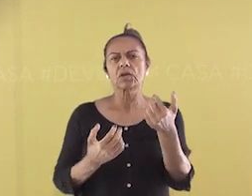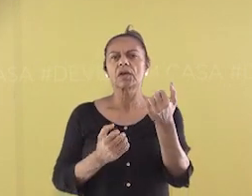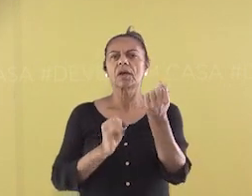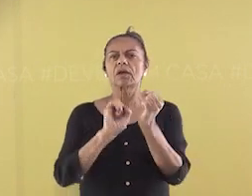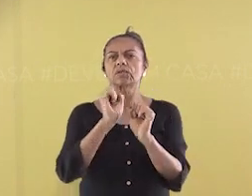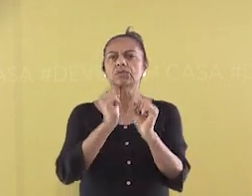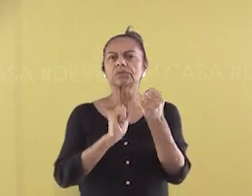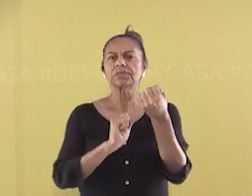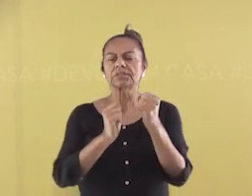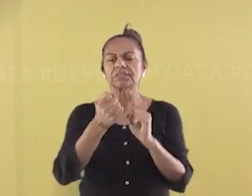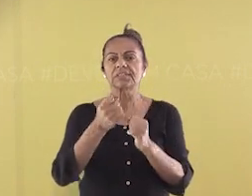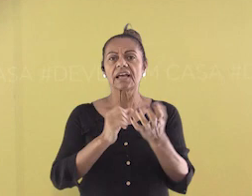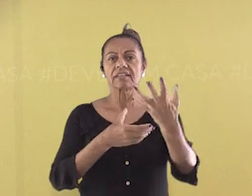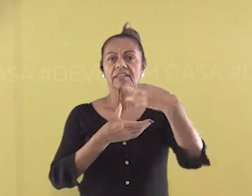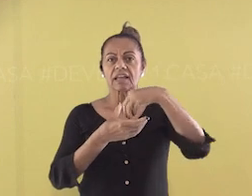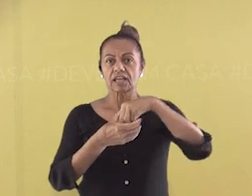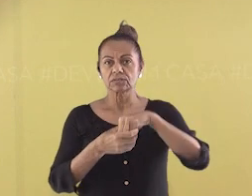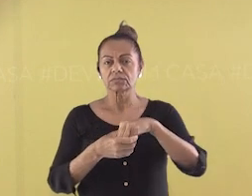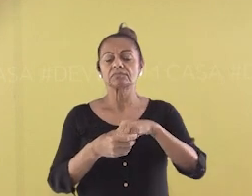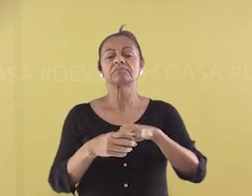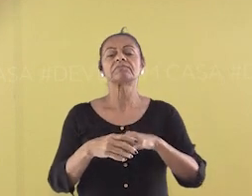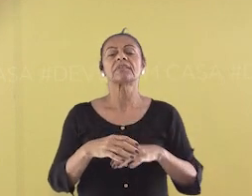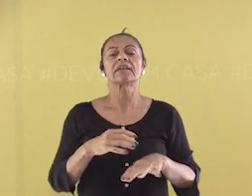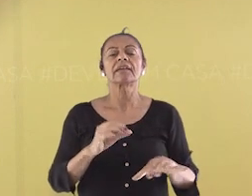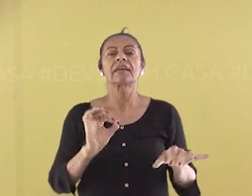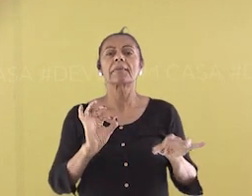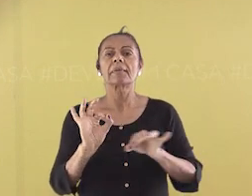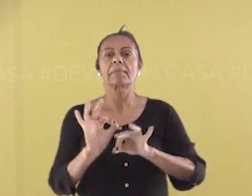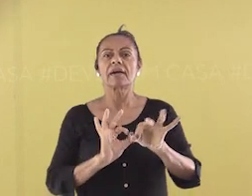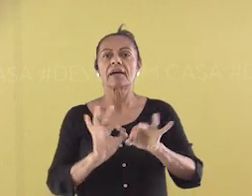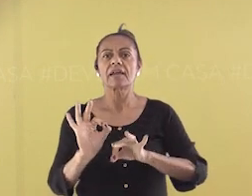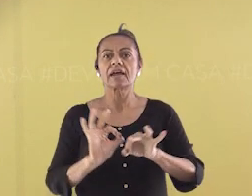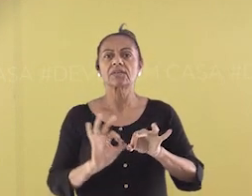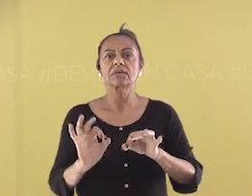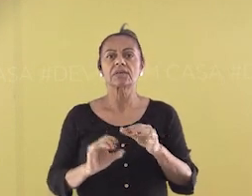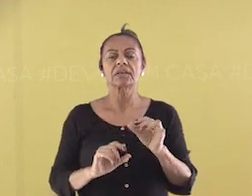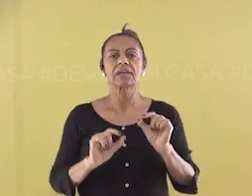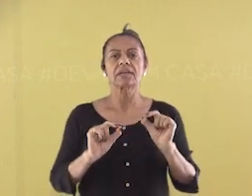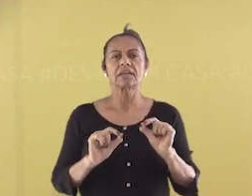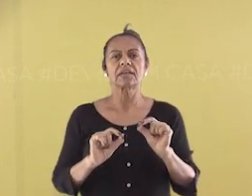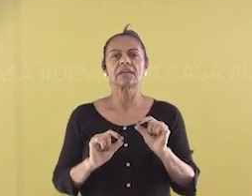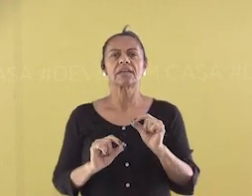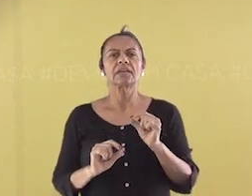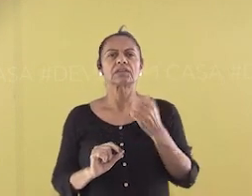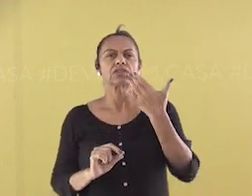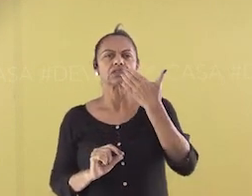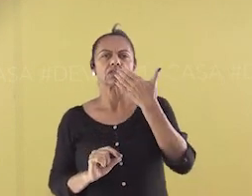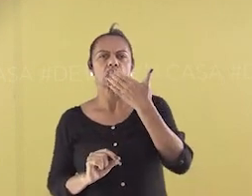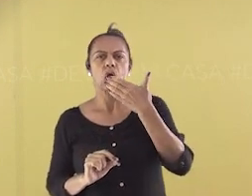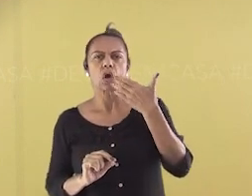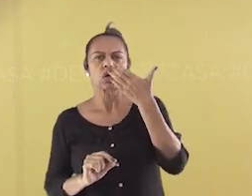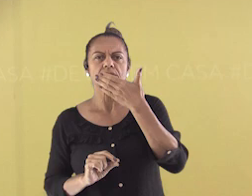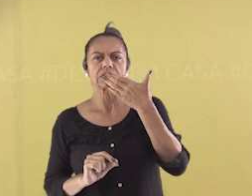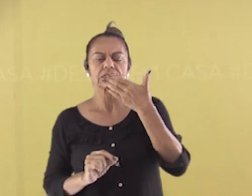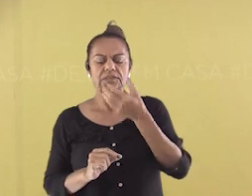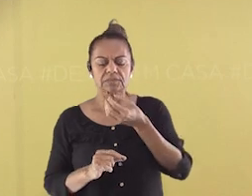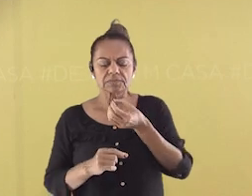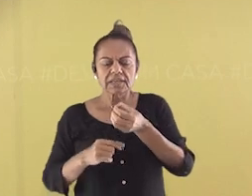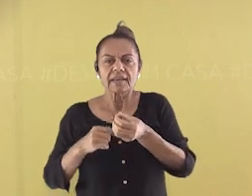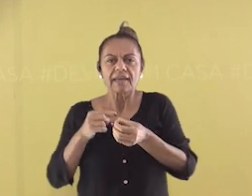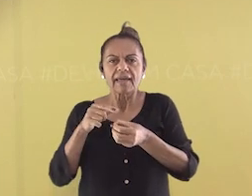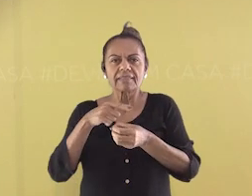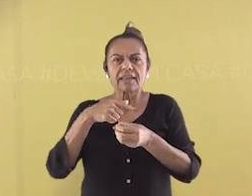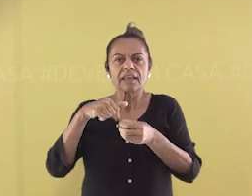exemplo. Ele é feito de leite condensado, achocolatado e manteiga. Para fazer a manteiga e o leite